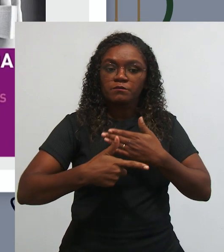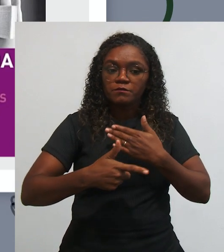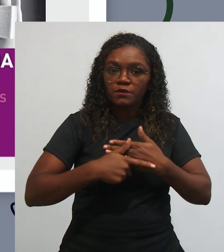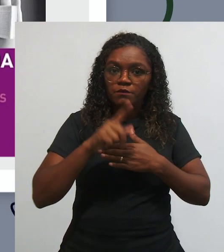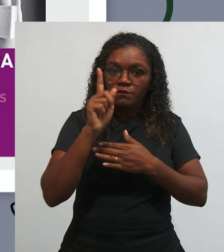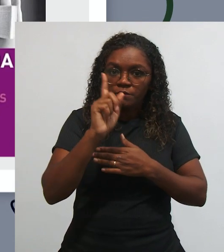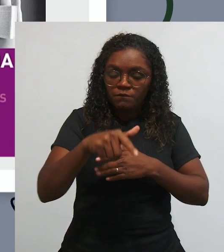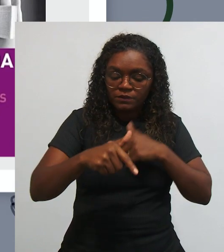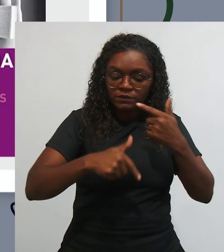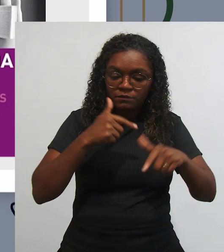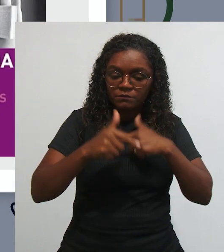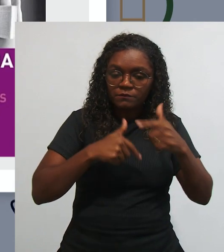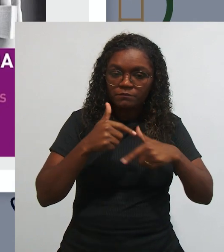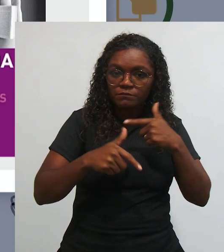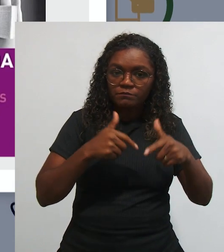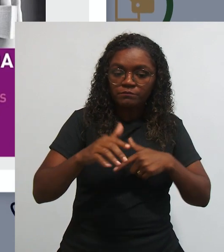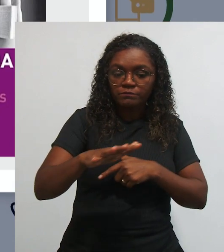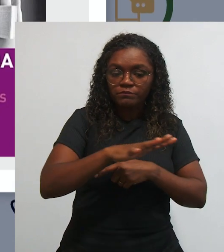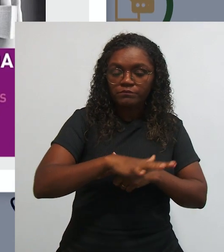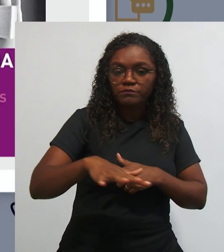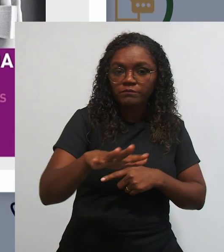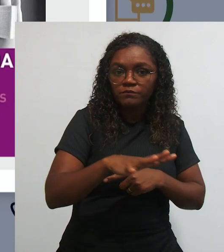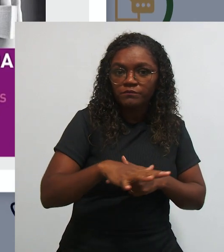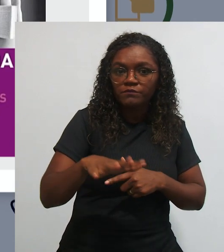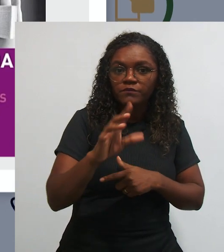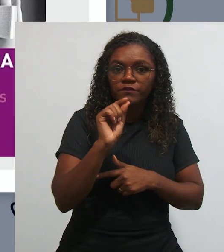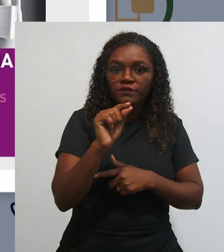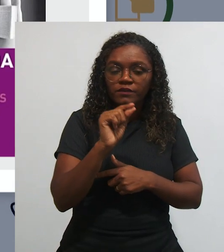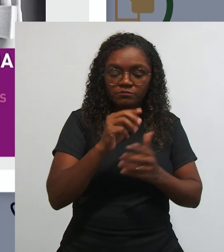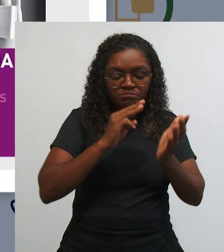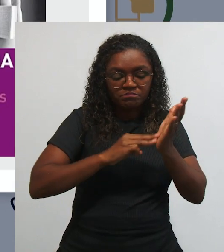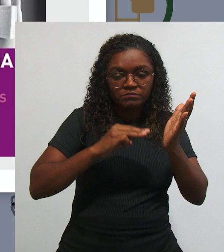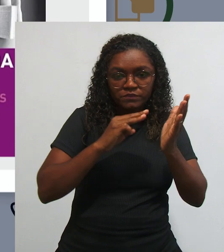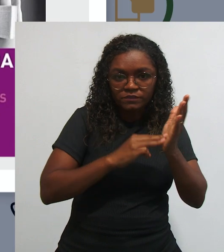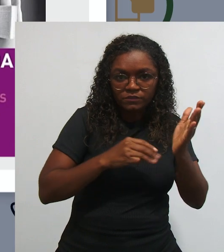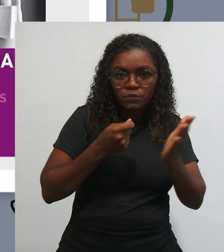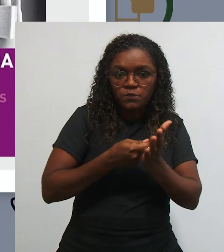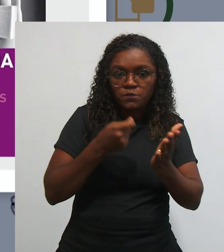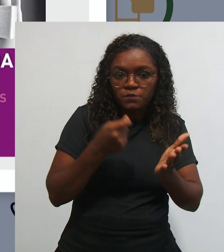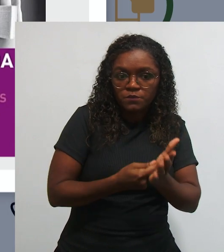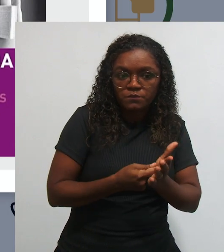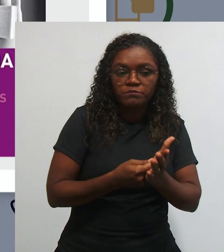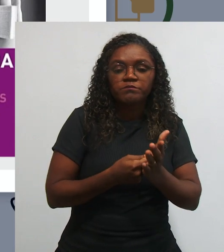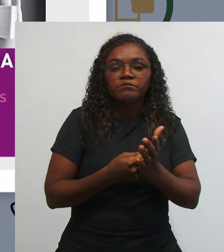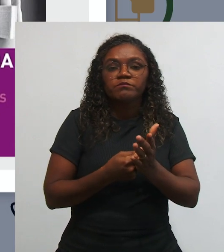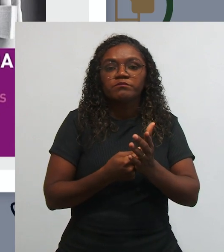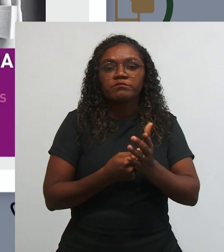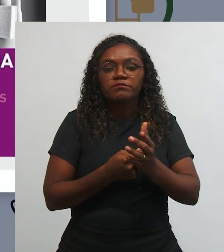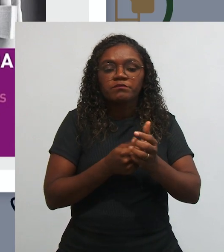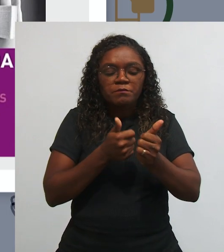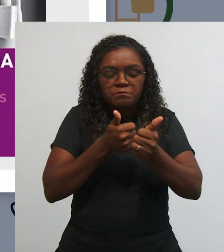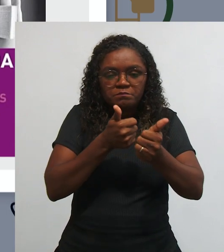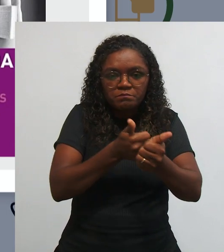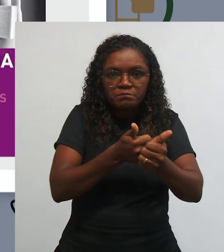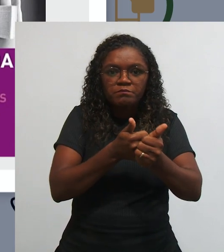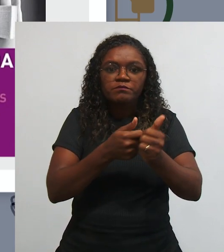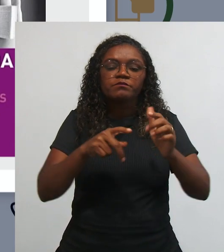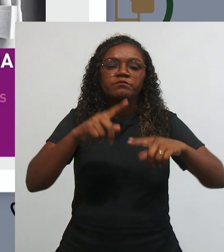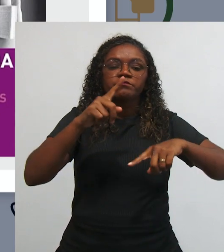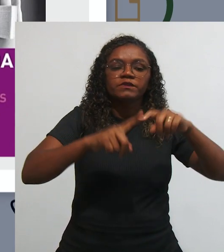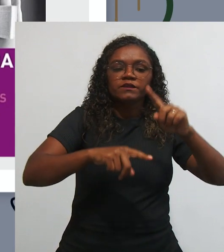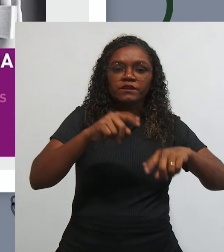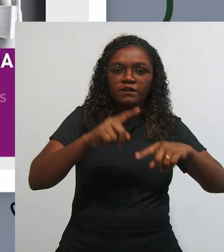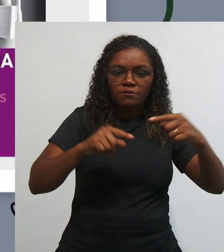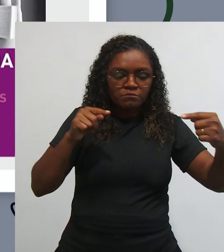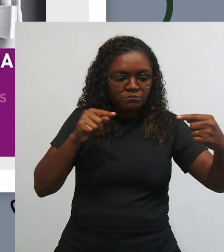trabalhar com os educandos a rigorosidade metódica com que devem se aproximar dos objetos